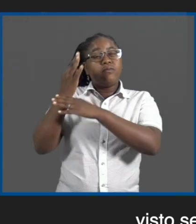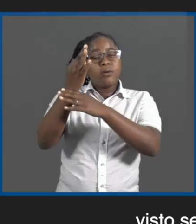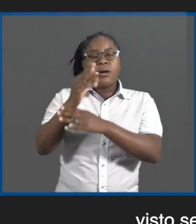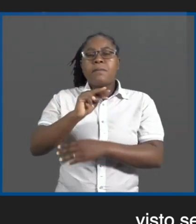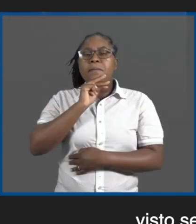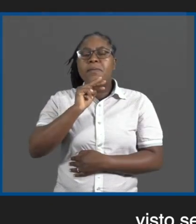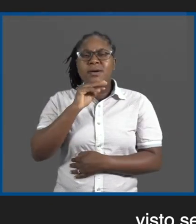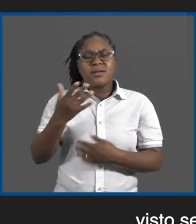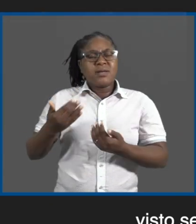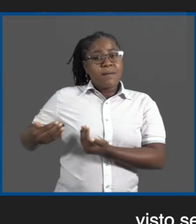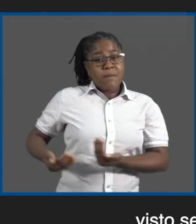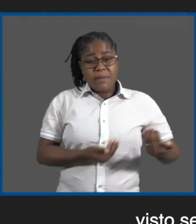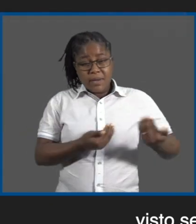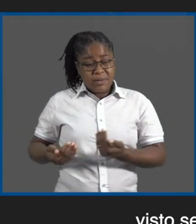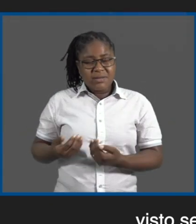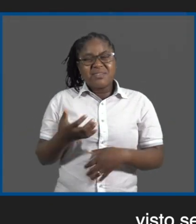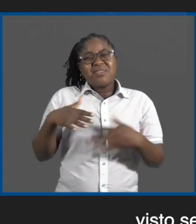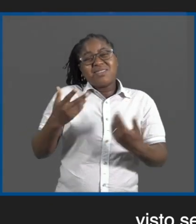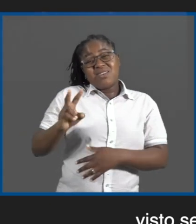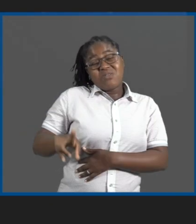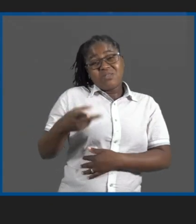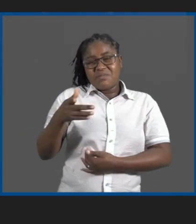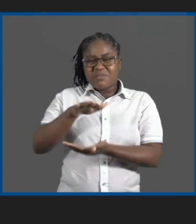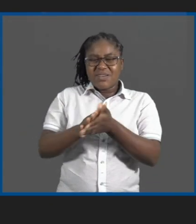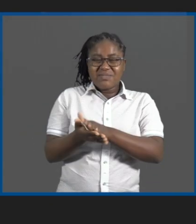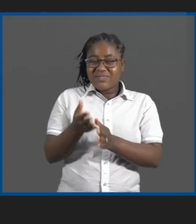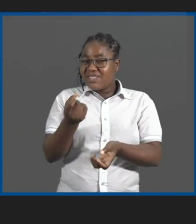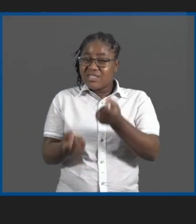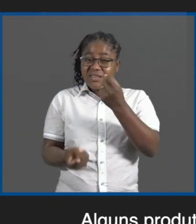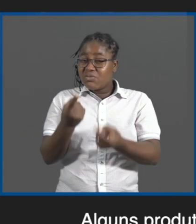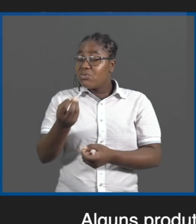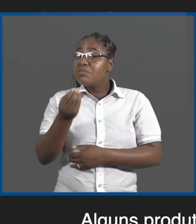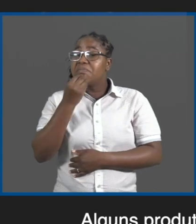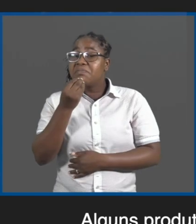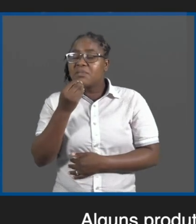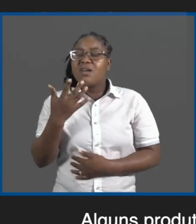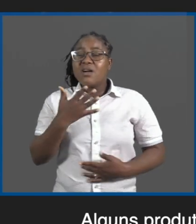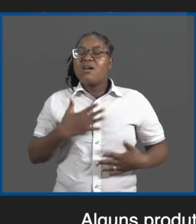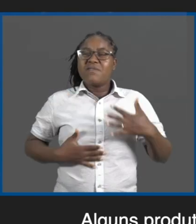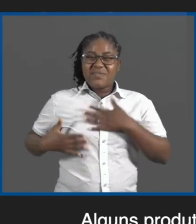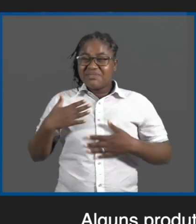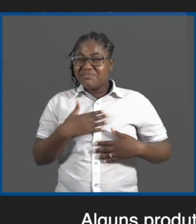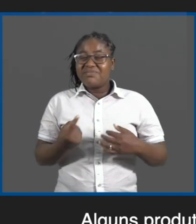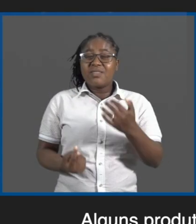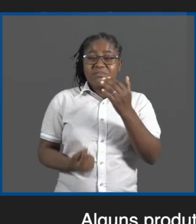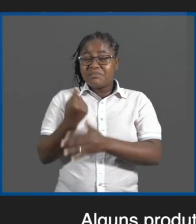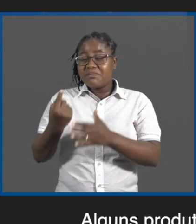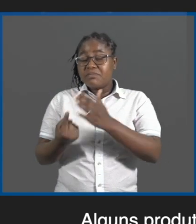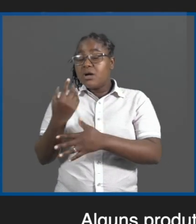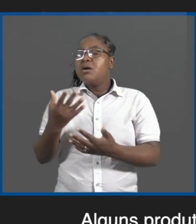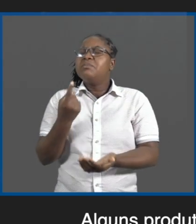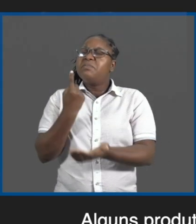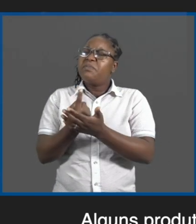dieta para a saúde da futura mãe e do bebê. Alguns produtos passam a deixar de fazer parte do